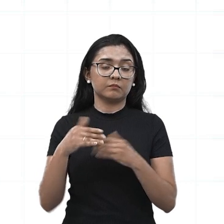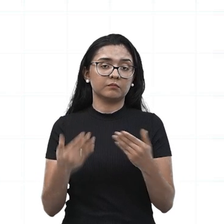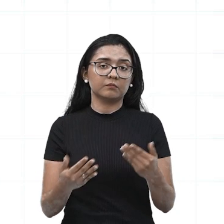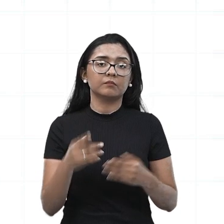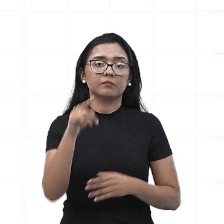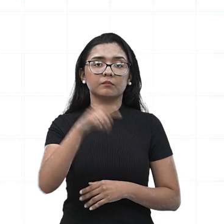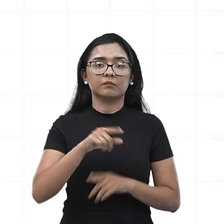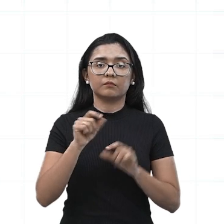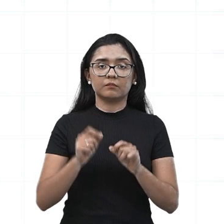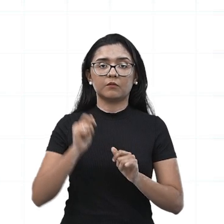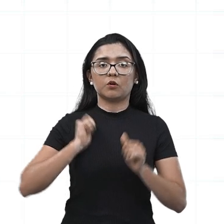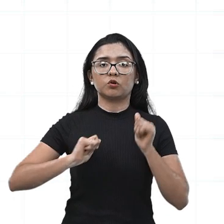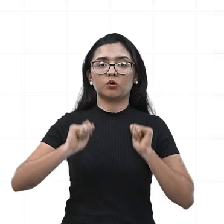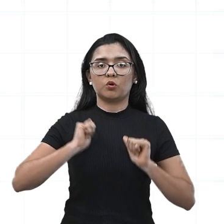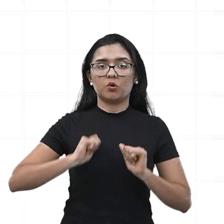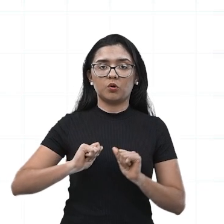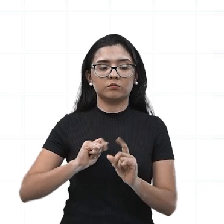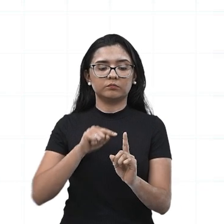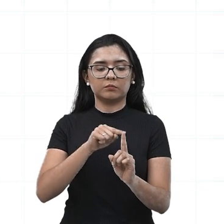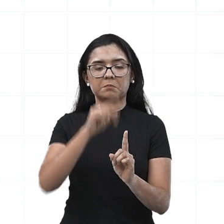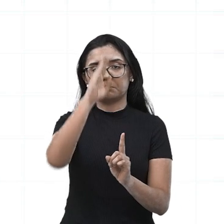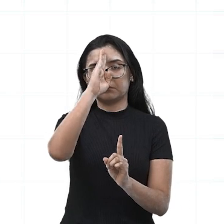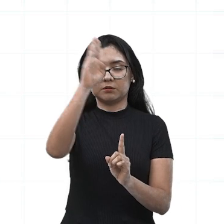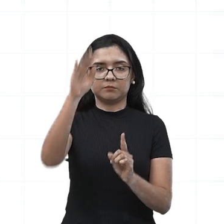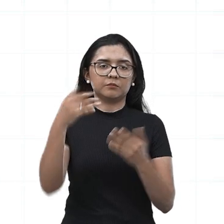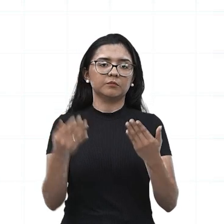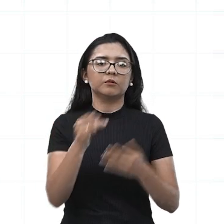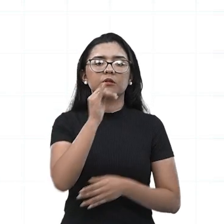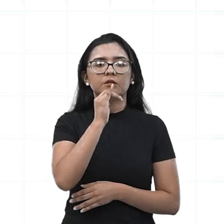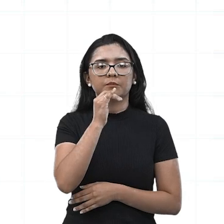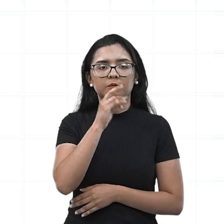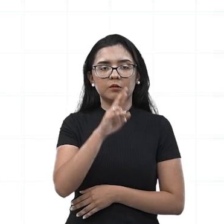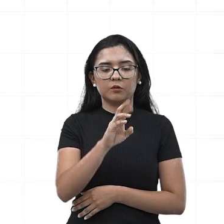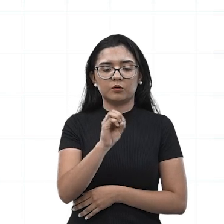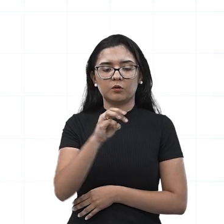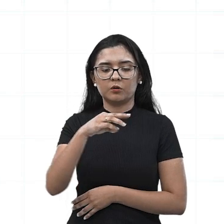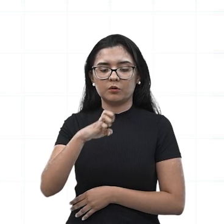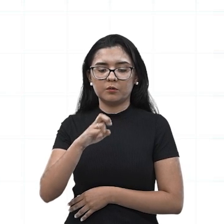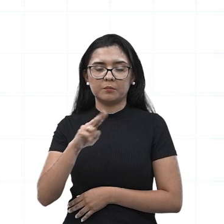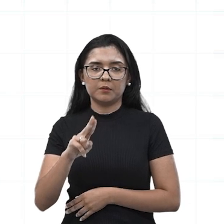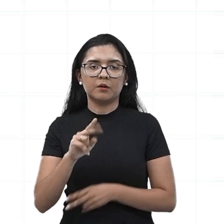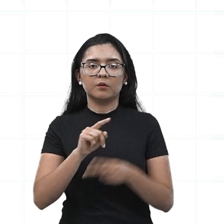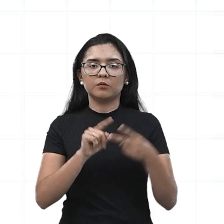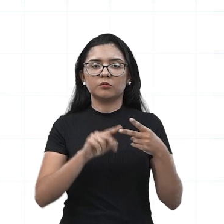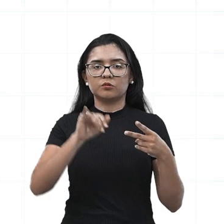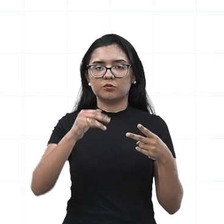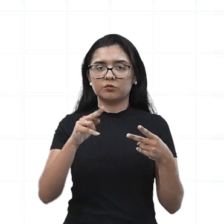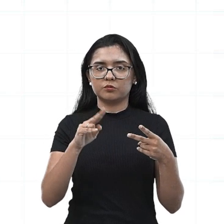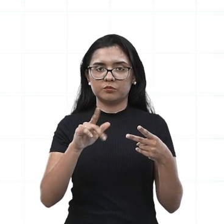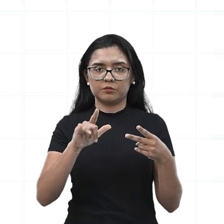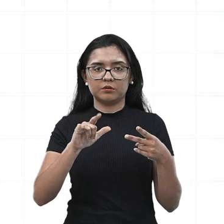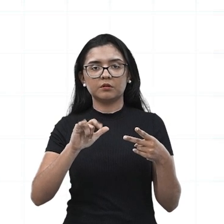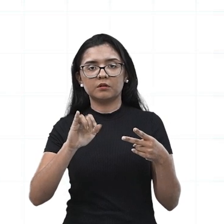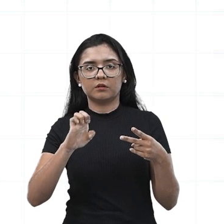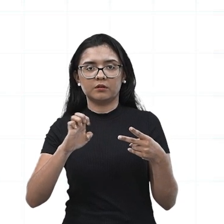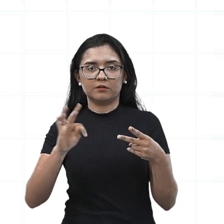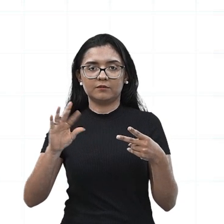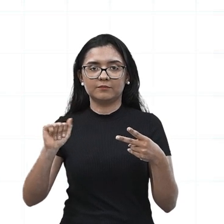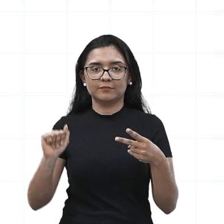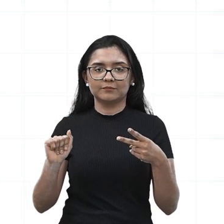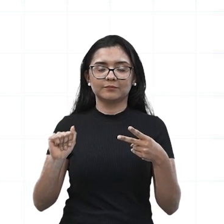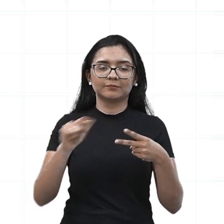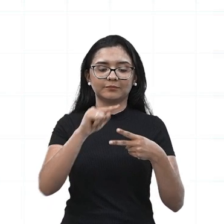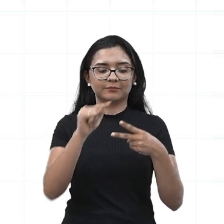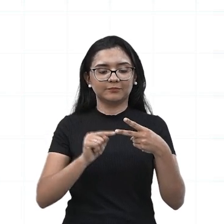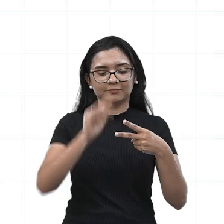aqueles atores principais. Por exemplo, no Romeu e Julieta, quem são os principais? É o Romeu e Julieta,